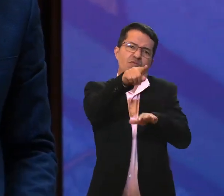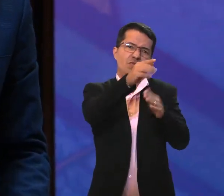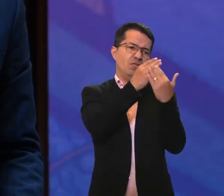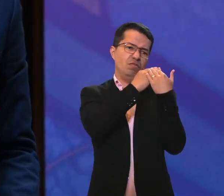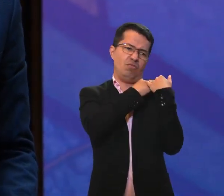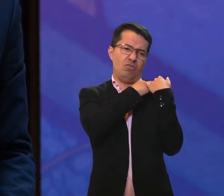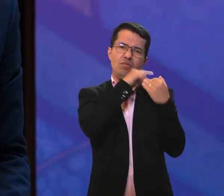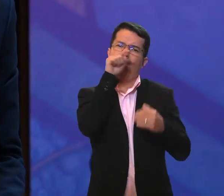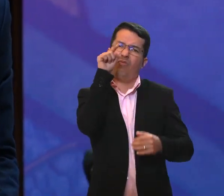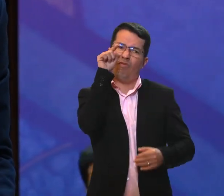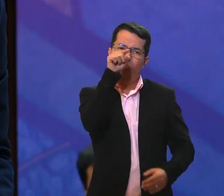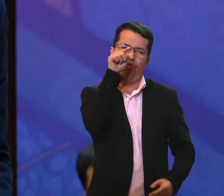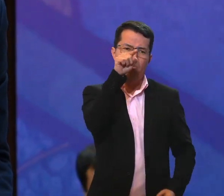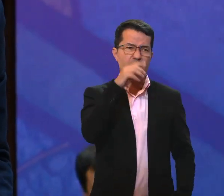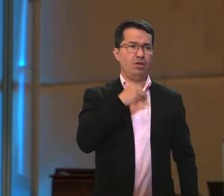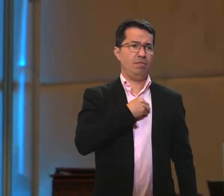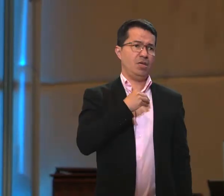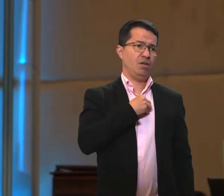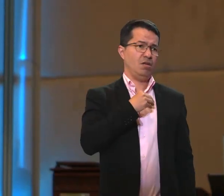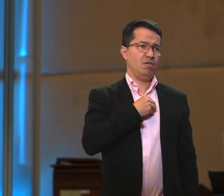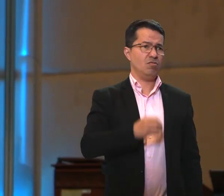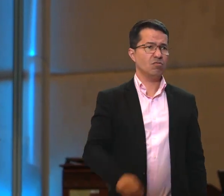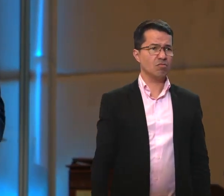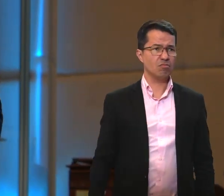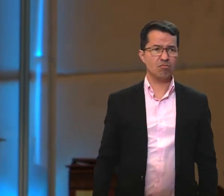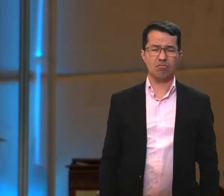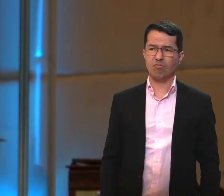por causa do teu pecado.